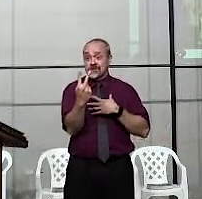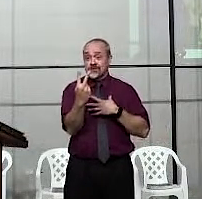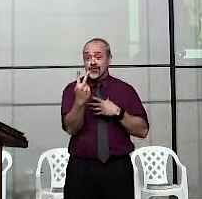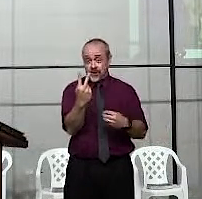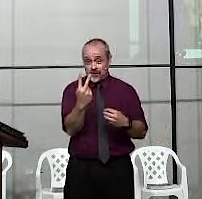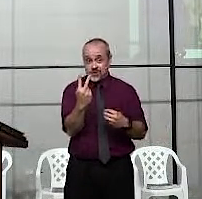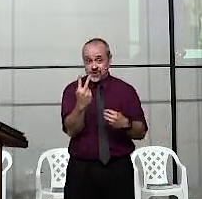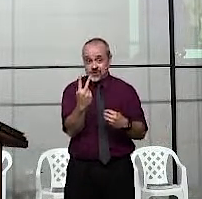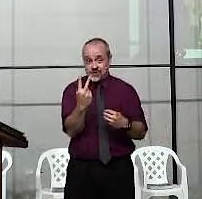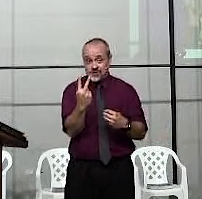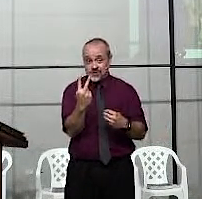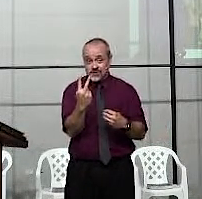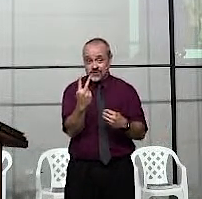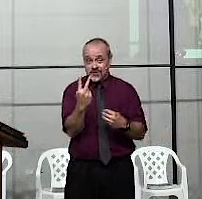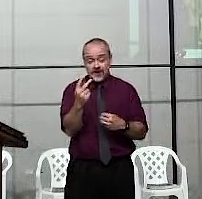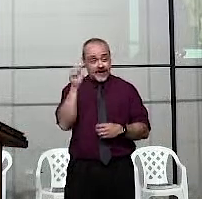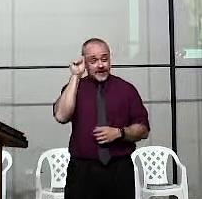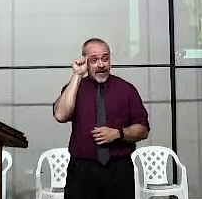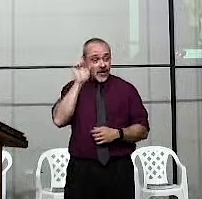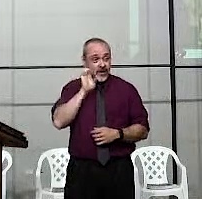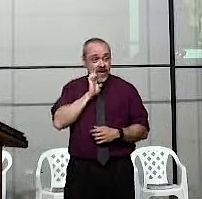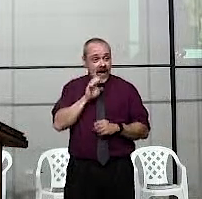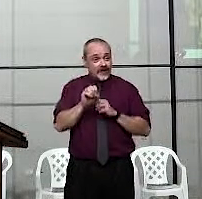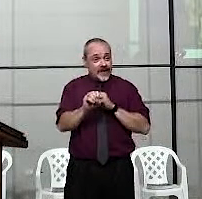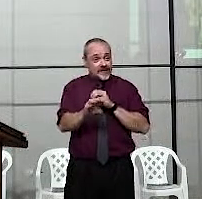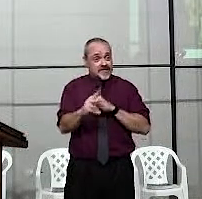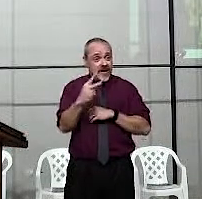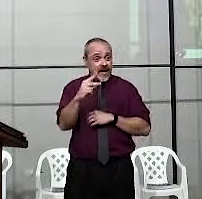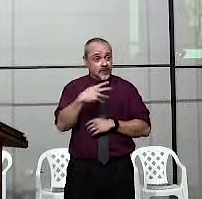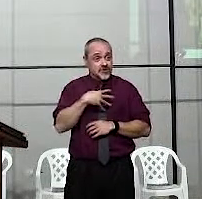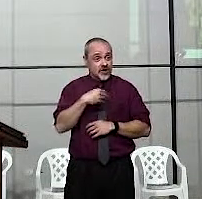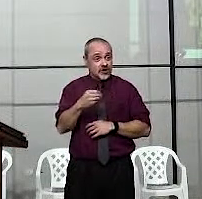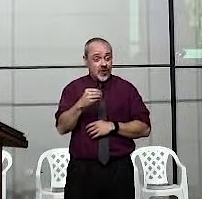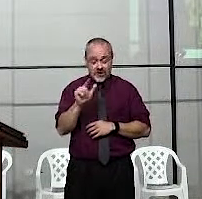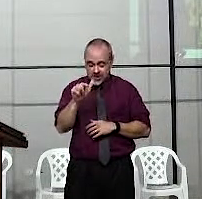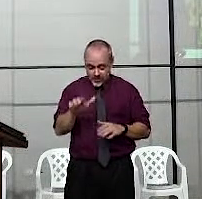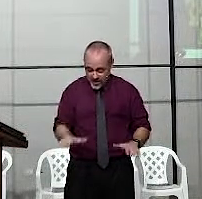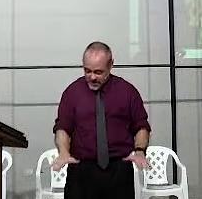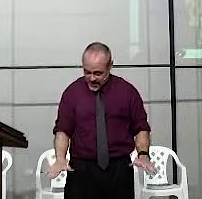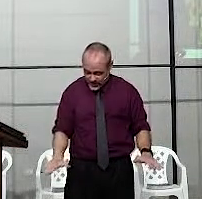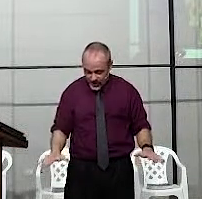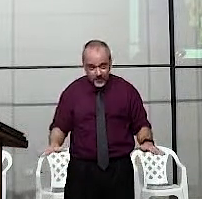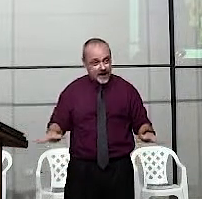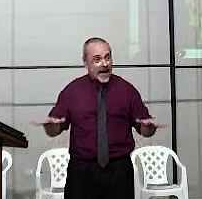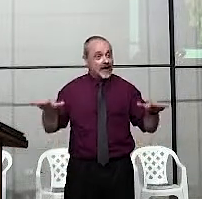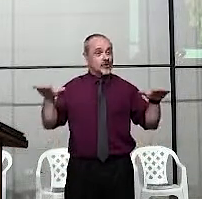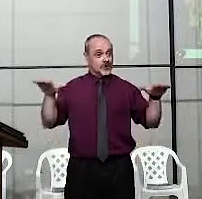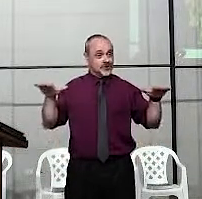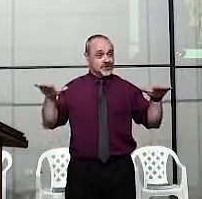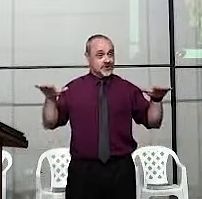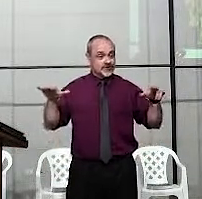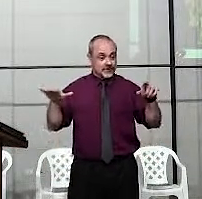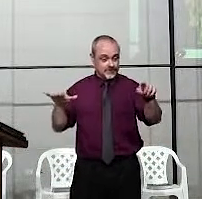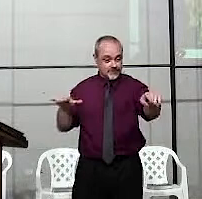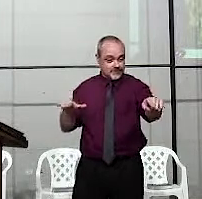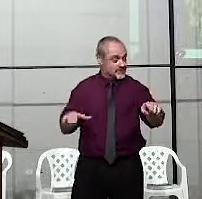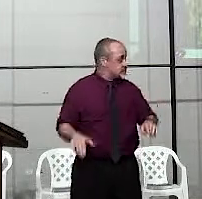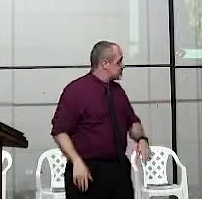2 filhos. E Adão e Eva ensinaram os seus filhos, e depois que eles foram